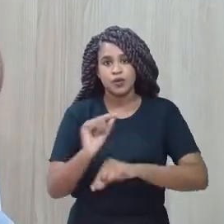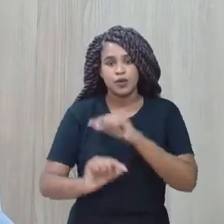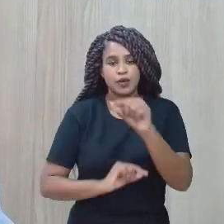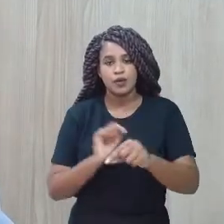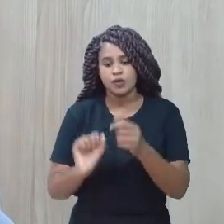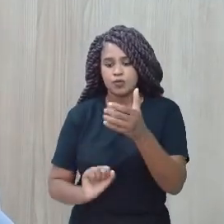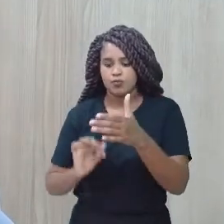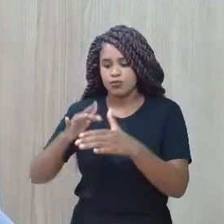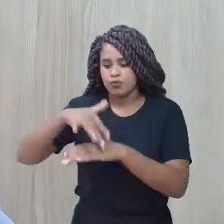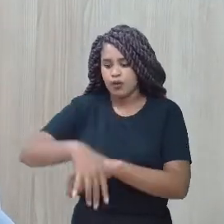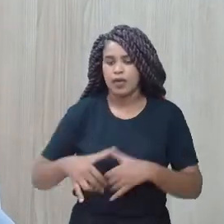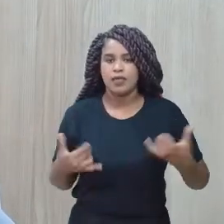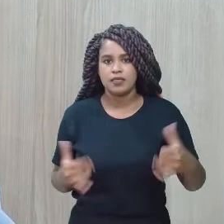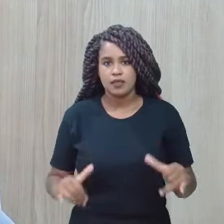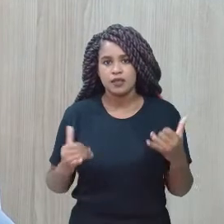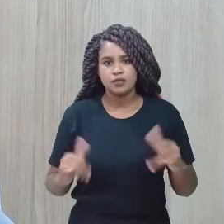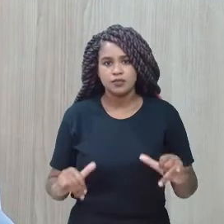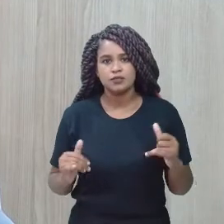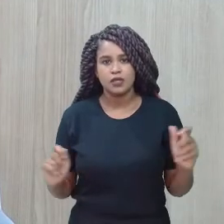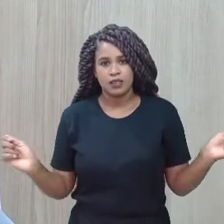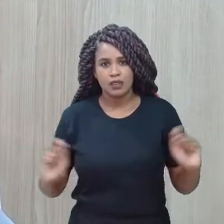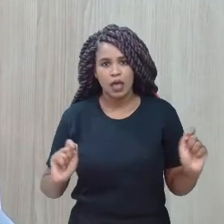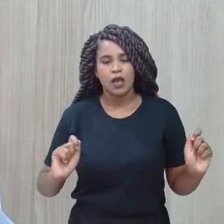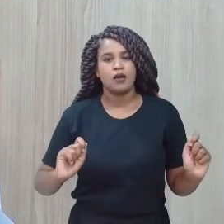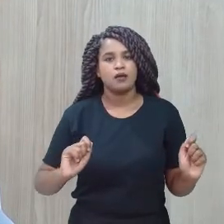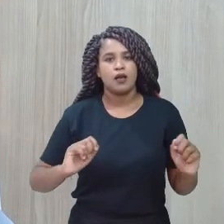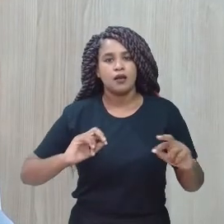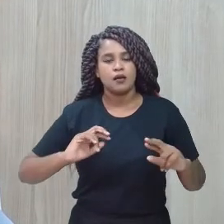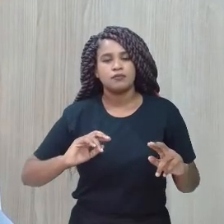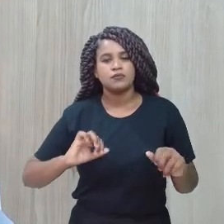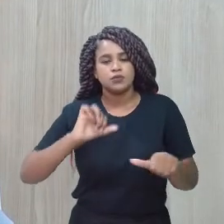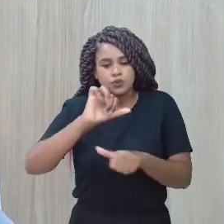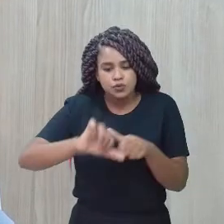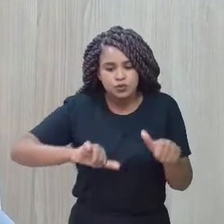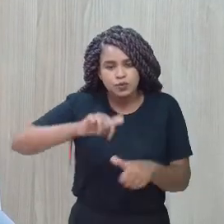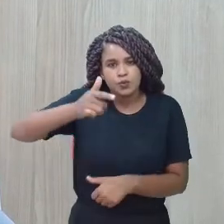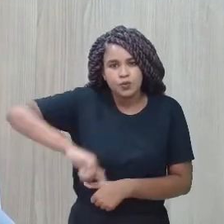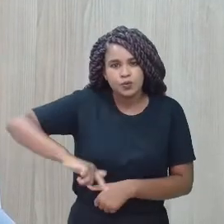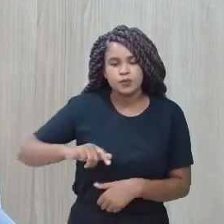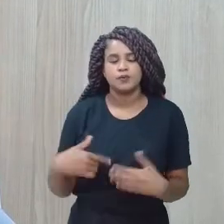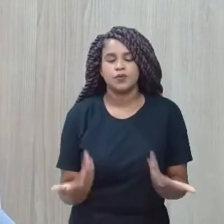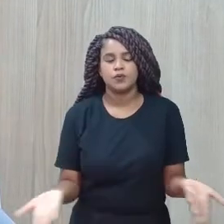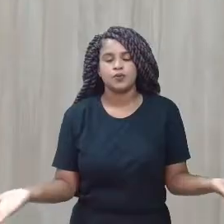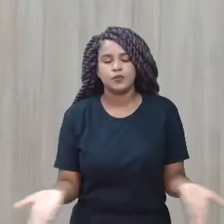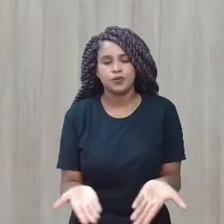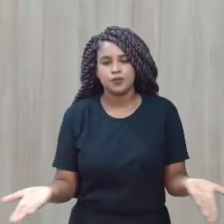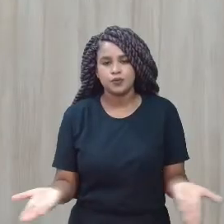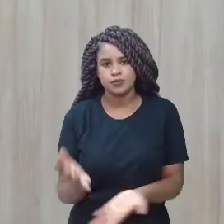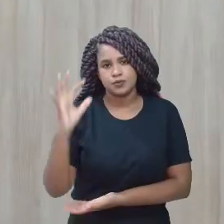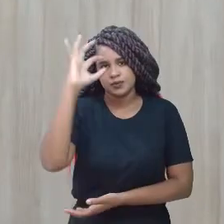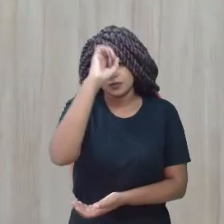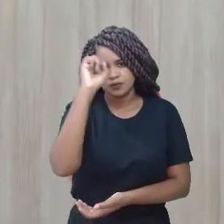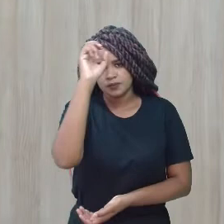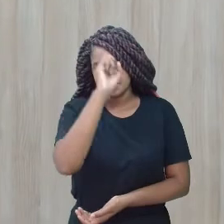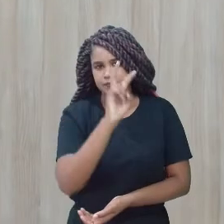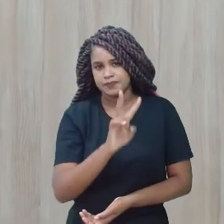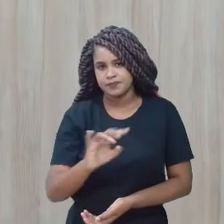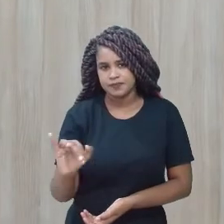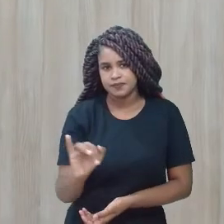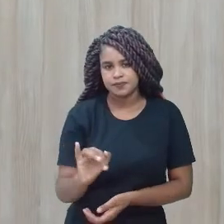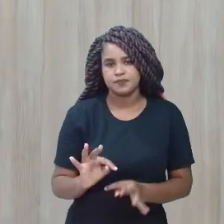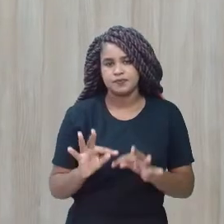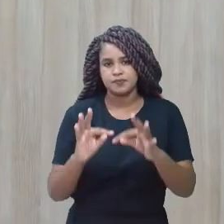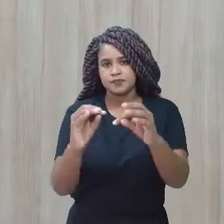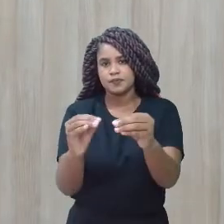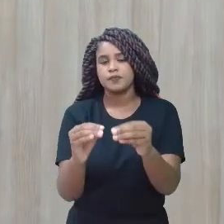Nas renováveis. Devagarzinho a gente vai compreender isso aqui na nossa aula de hoje. Exatamente. No decorrer da aula a gente vai entender.